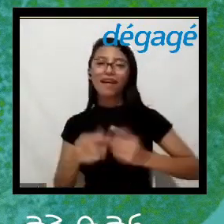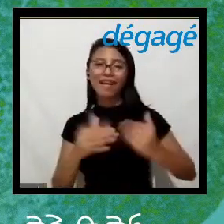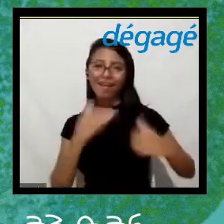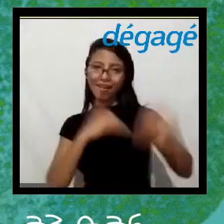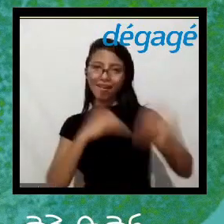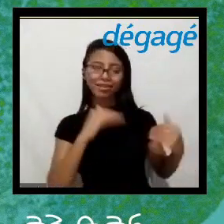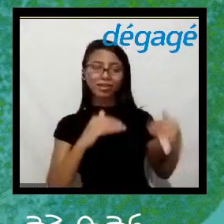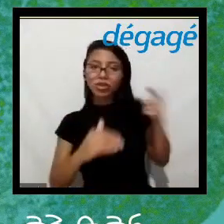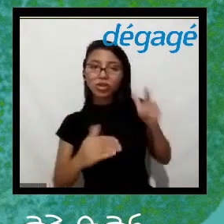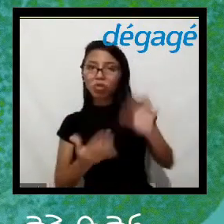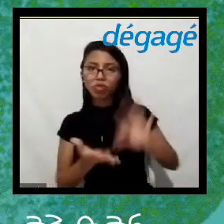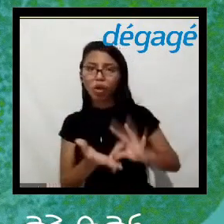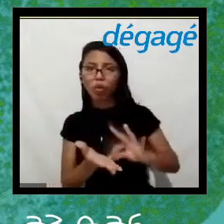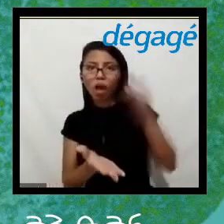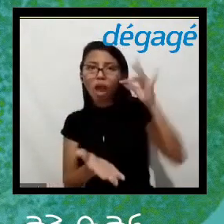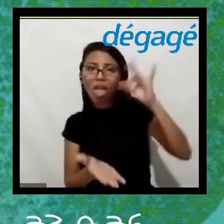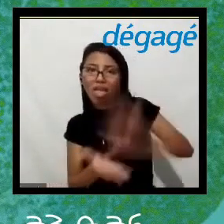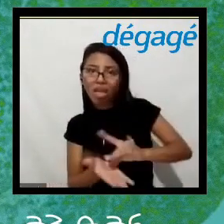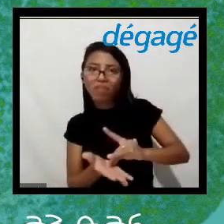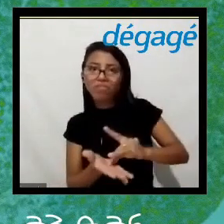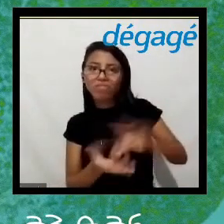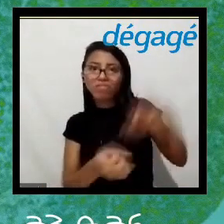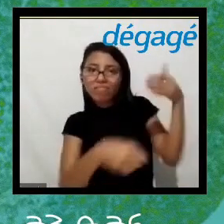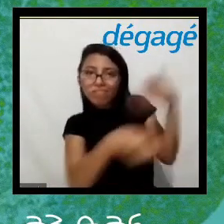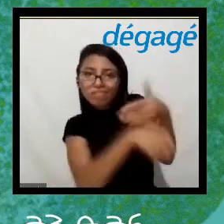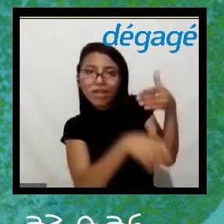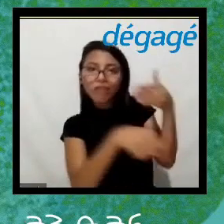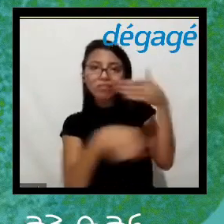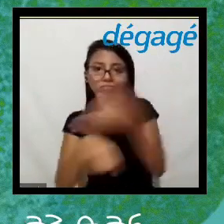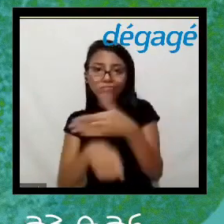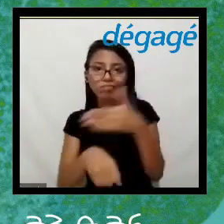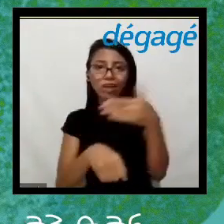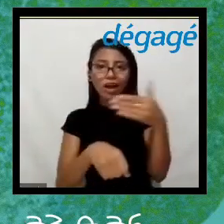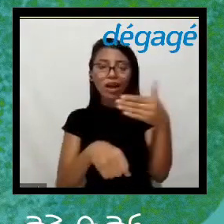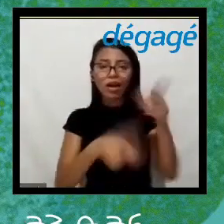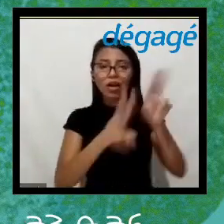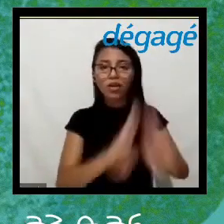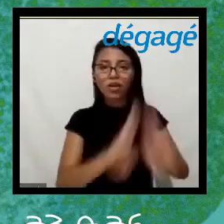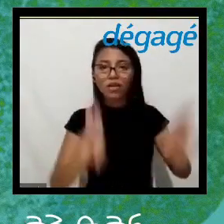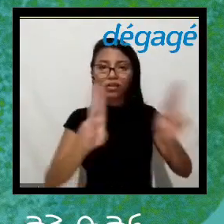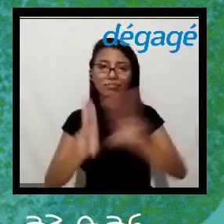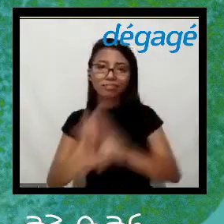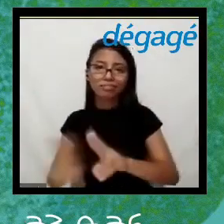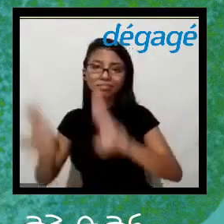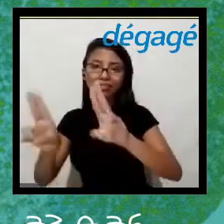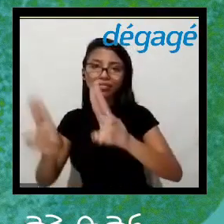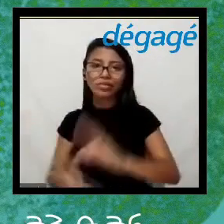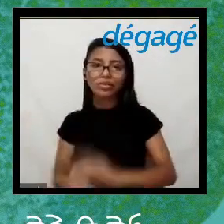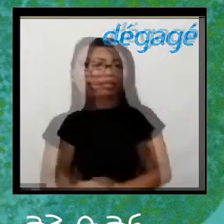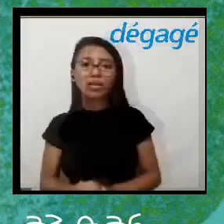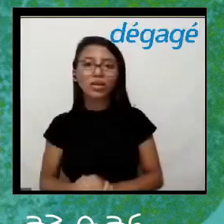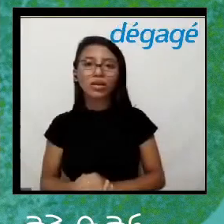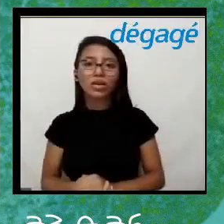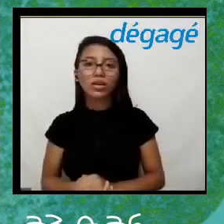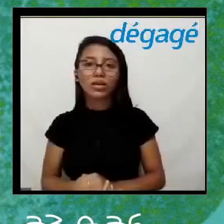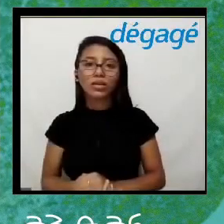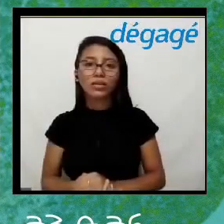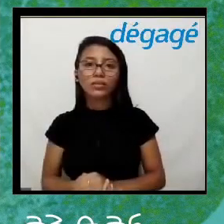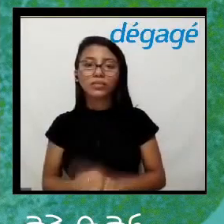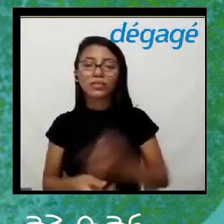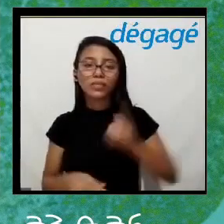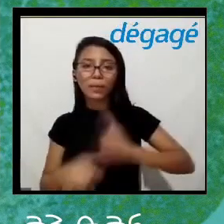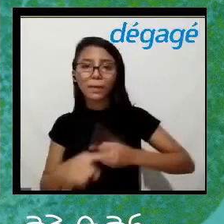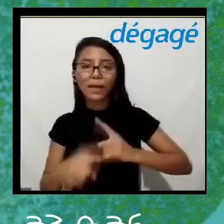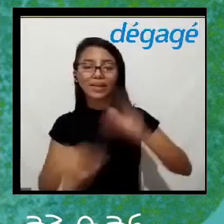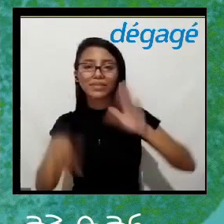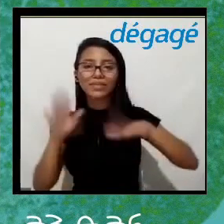dos nossos participantes da oficina entrava várias vezes na aula da Joana, que era uma aula de corpo, numa